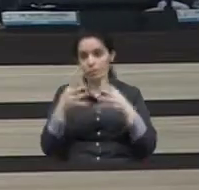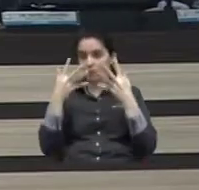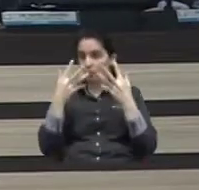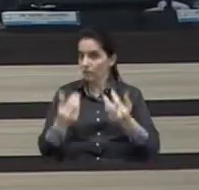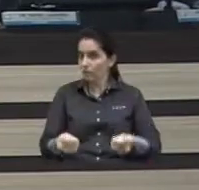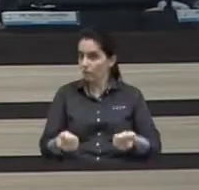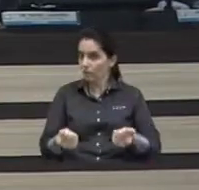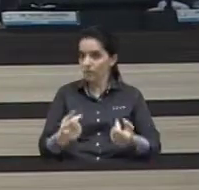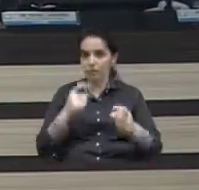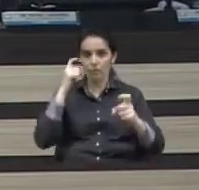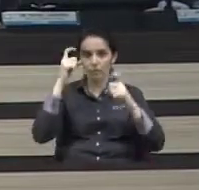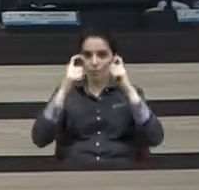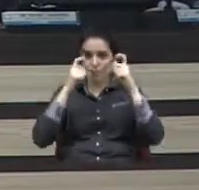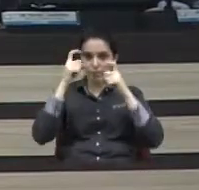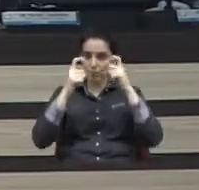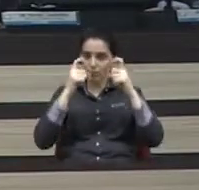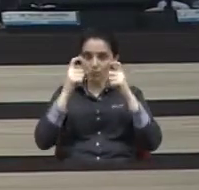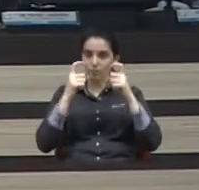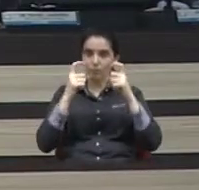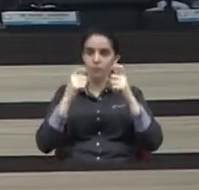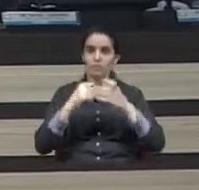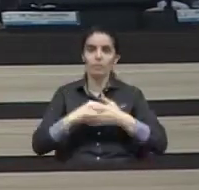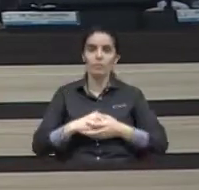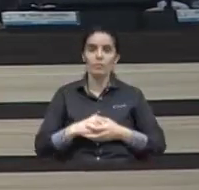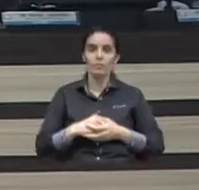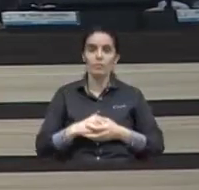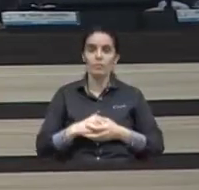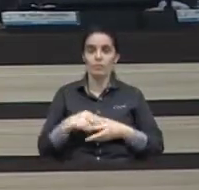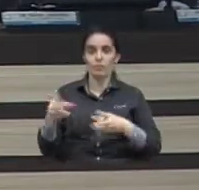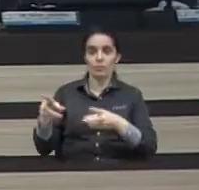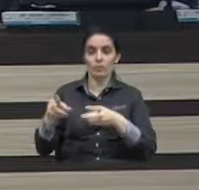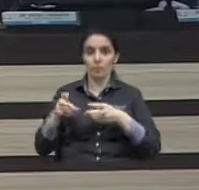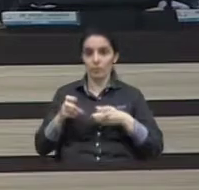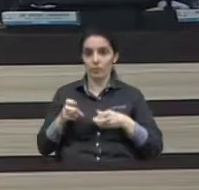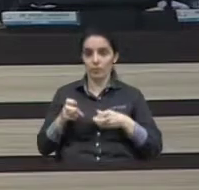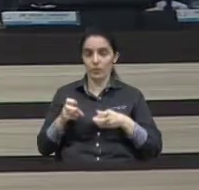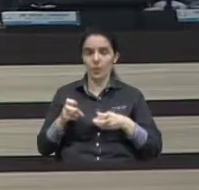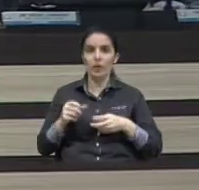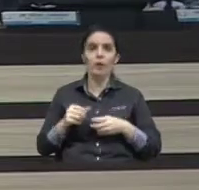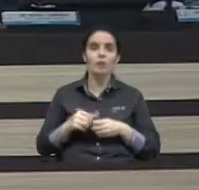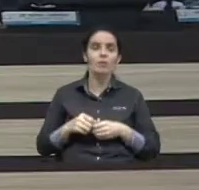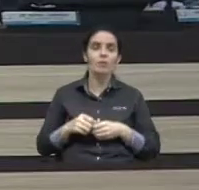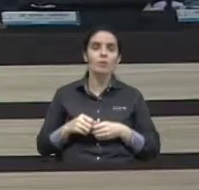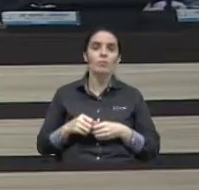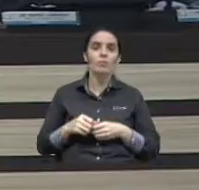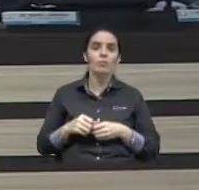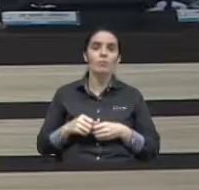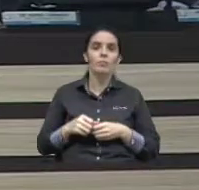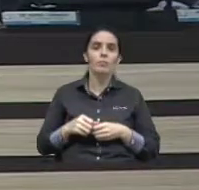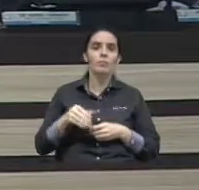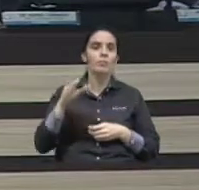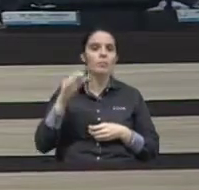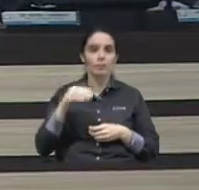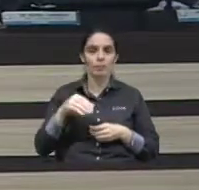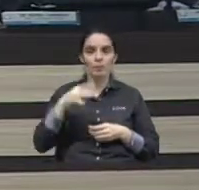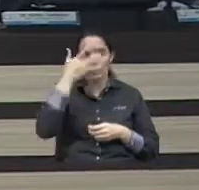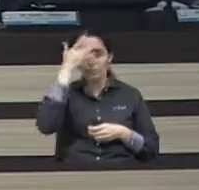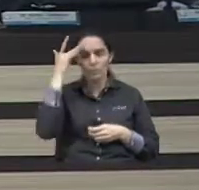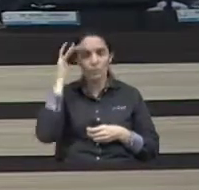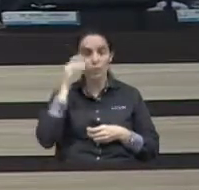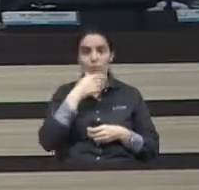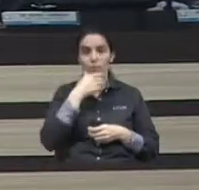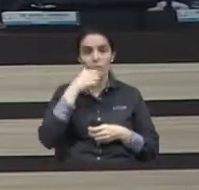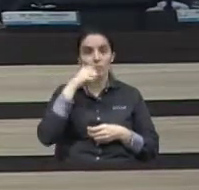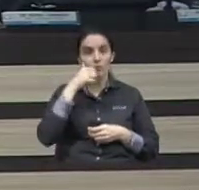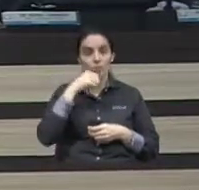que preocupa é que você pega, por exemplo, as funcionárias que são merendeiras, entre outras, que têm serviço pesado dentro da